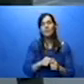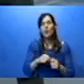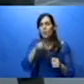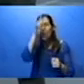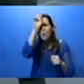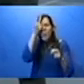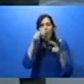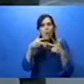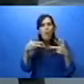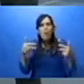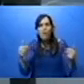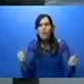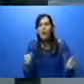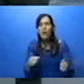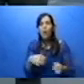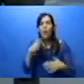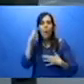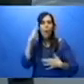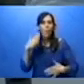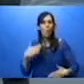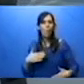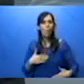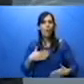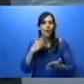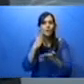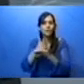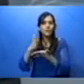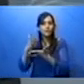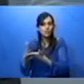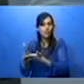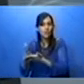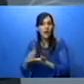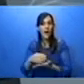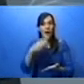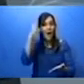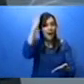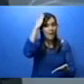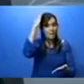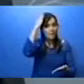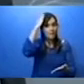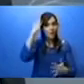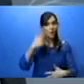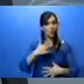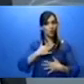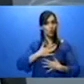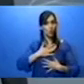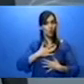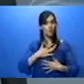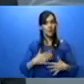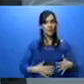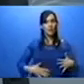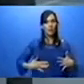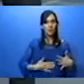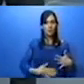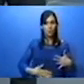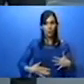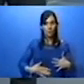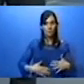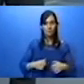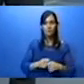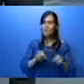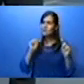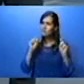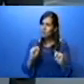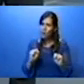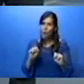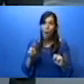geral, o corpo dele é subdividido em cabeça, tórax e abdômen. Eles podem ou